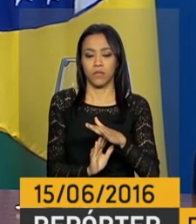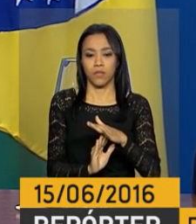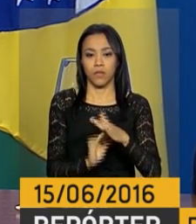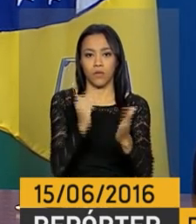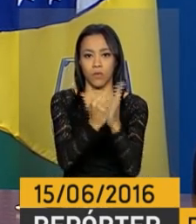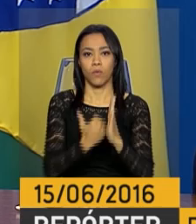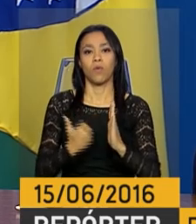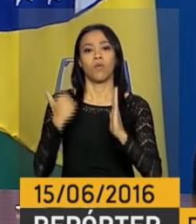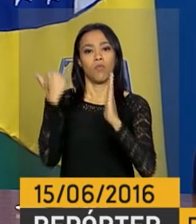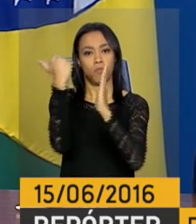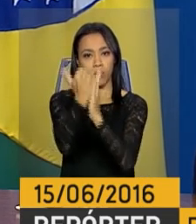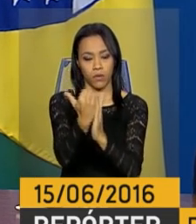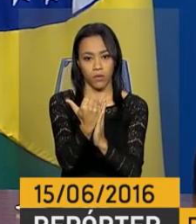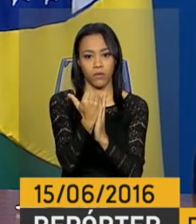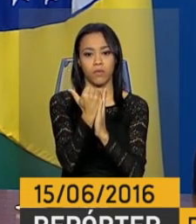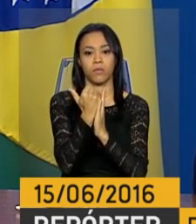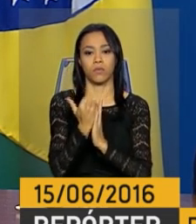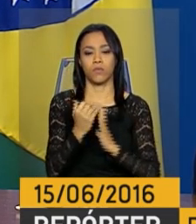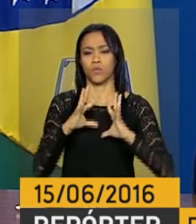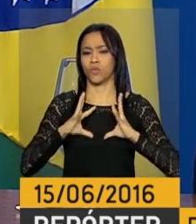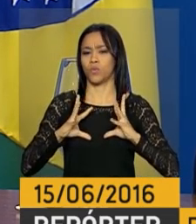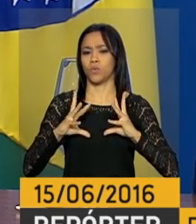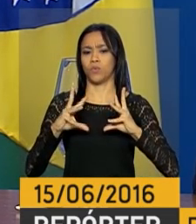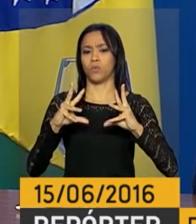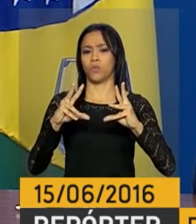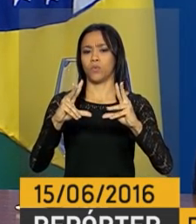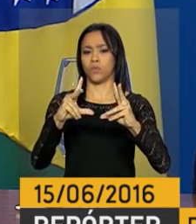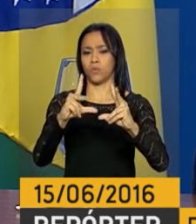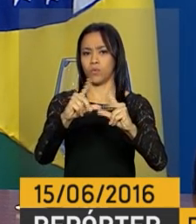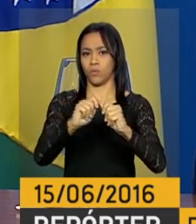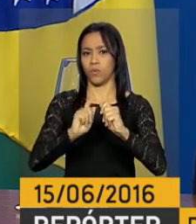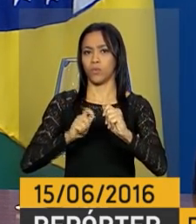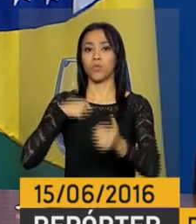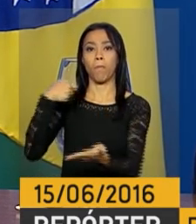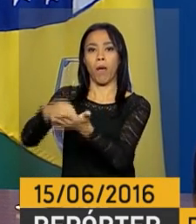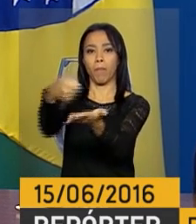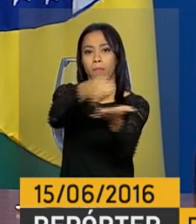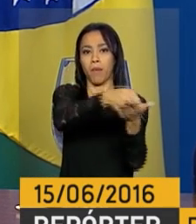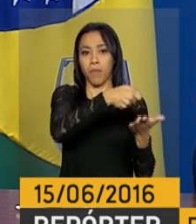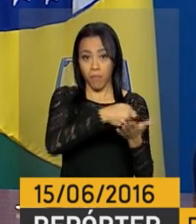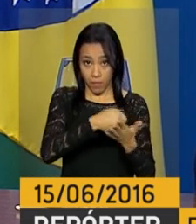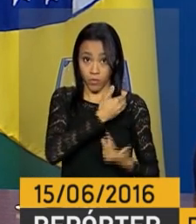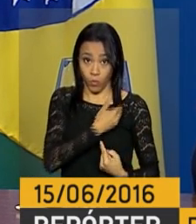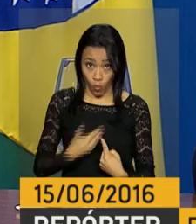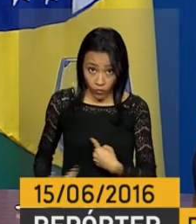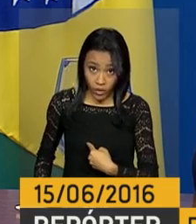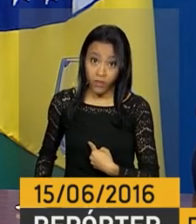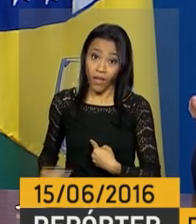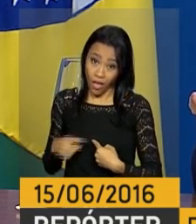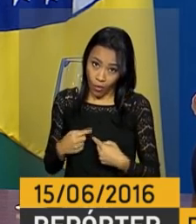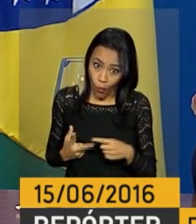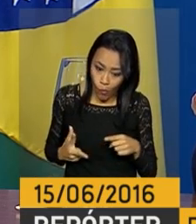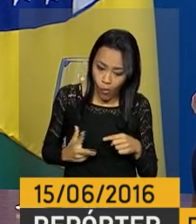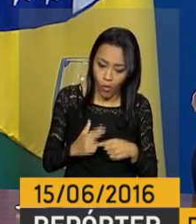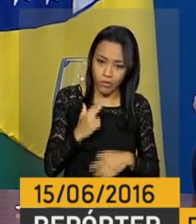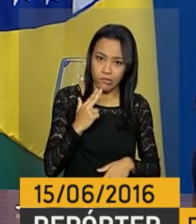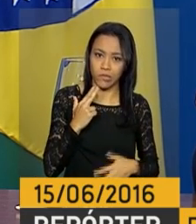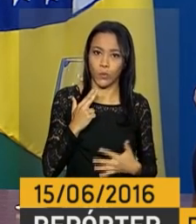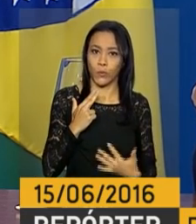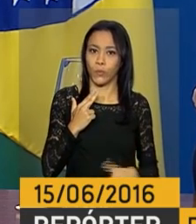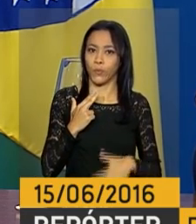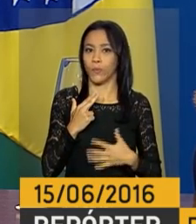real do de todas as despesas públicas, ele é um corte na CAREn em última